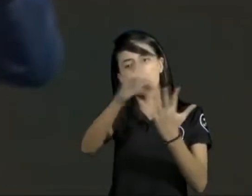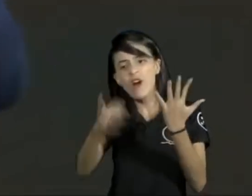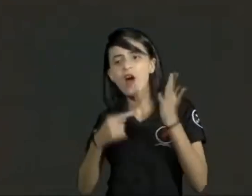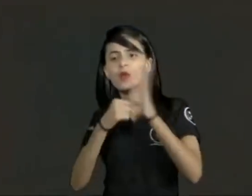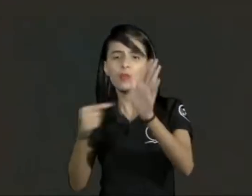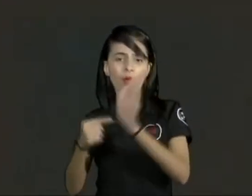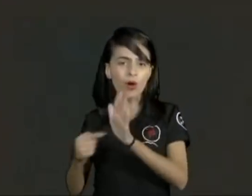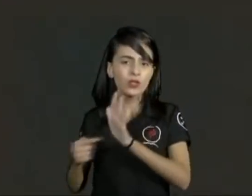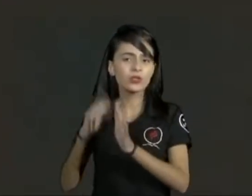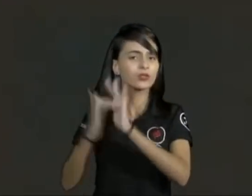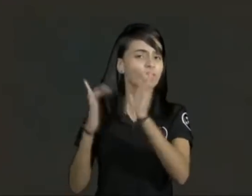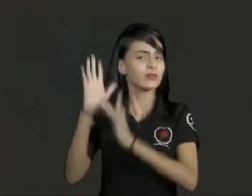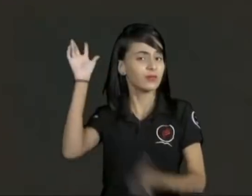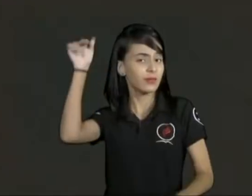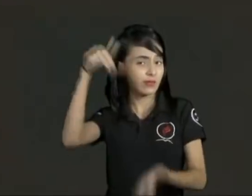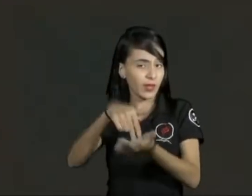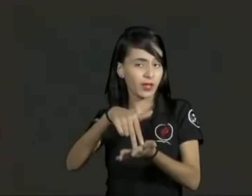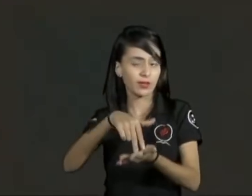Jesus vem